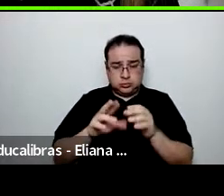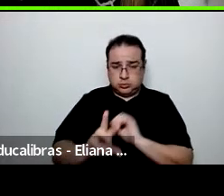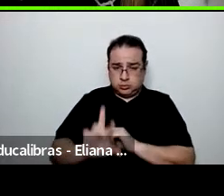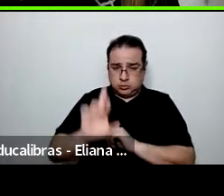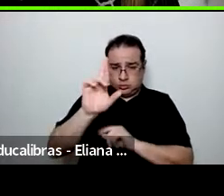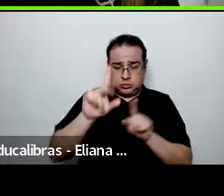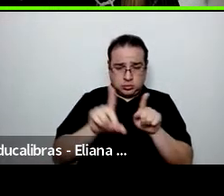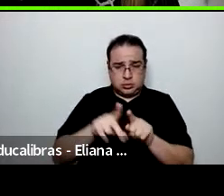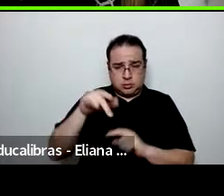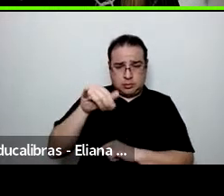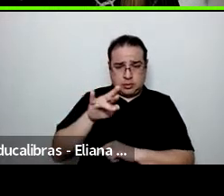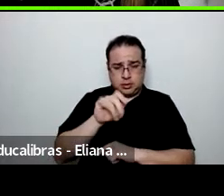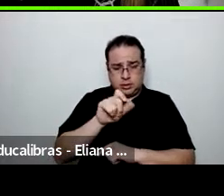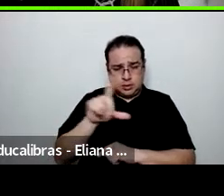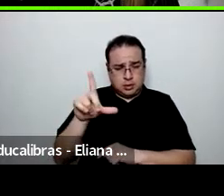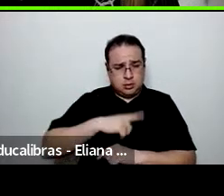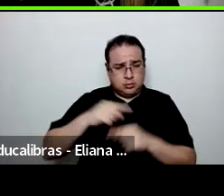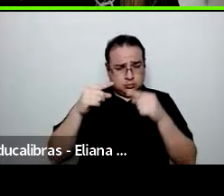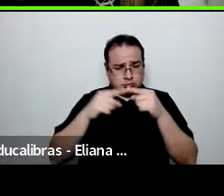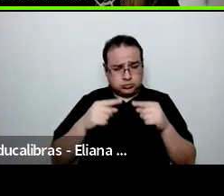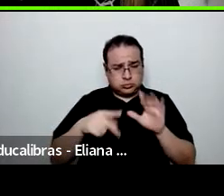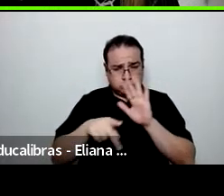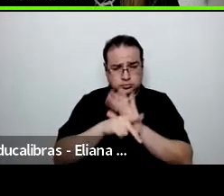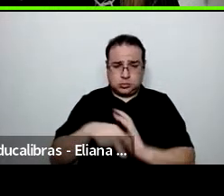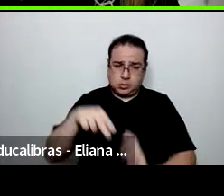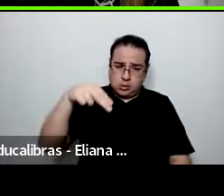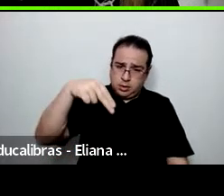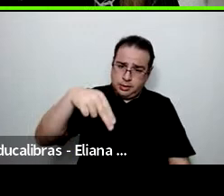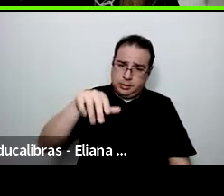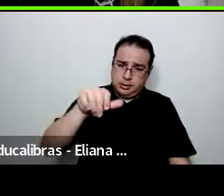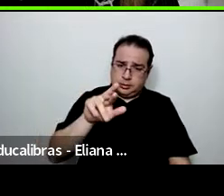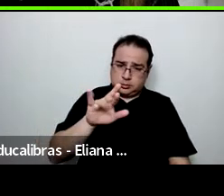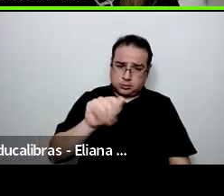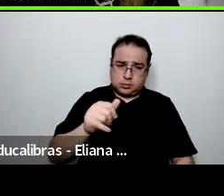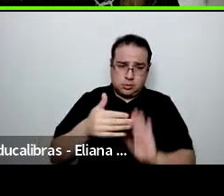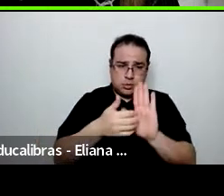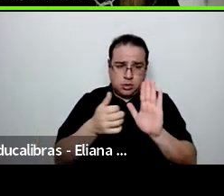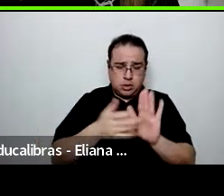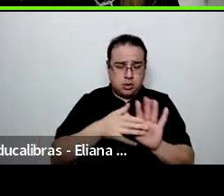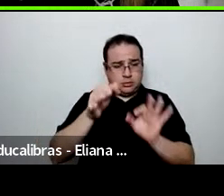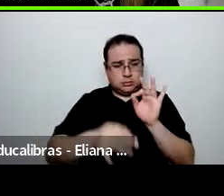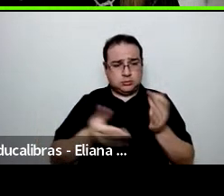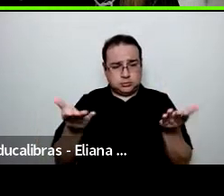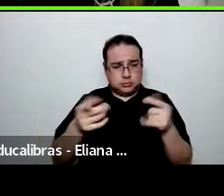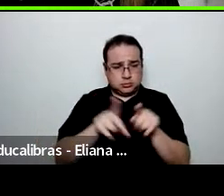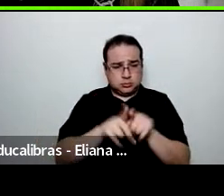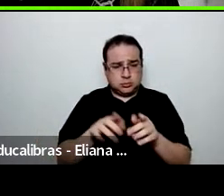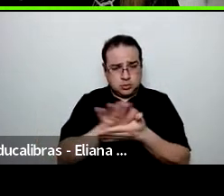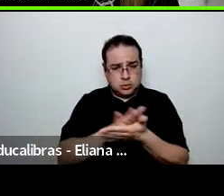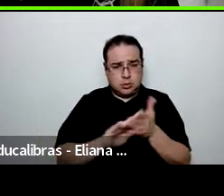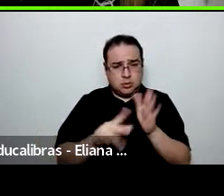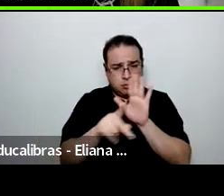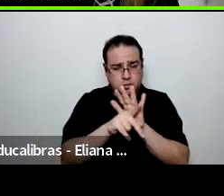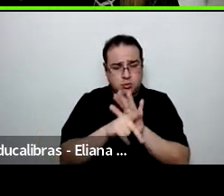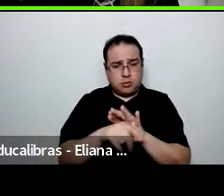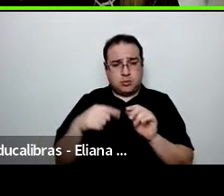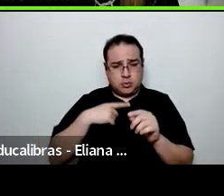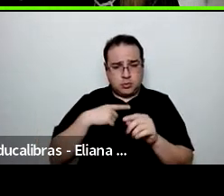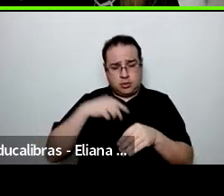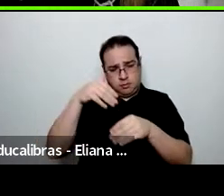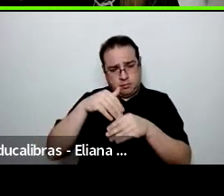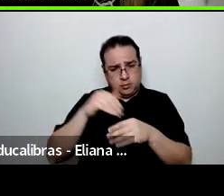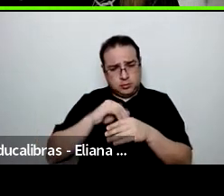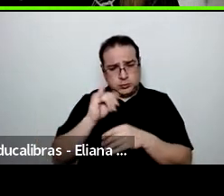quantidade de material a natureza de papel fora da faixa de recepção não dá tem o próprio sistema eleitoral